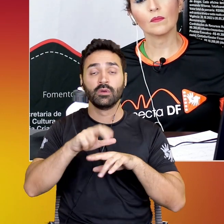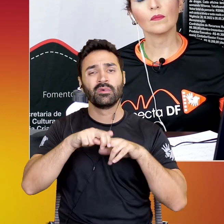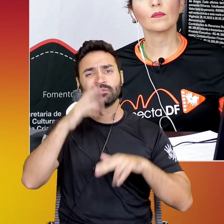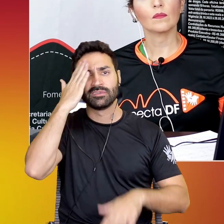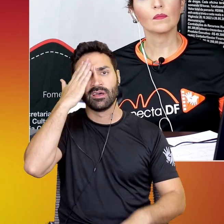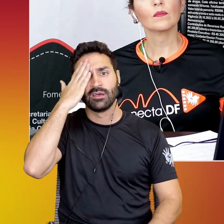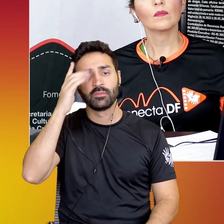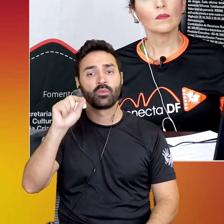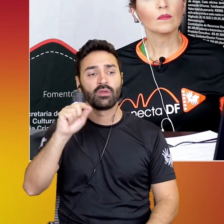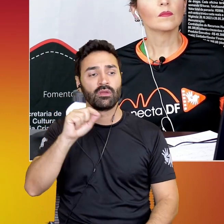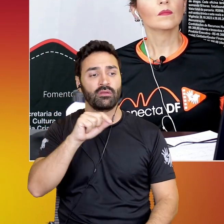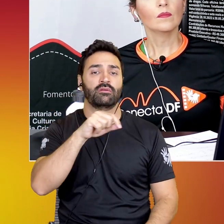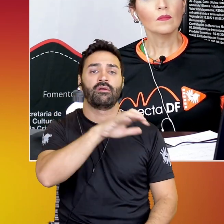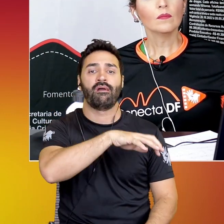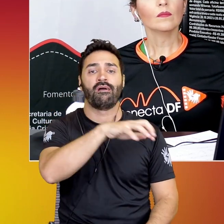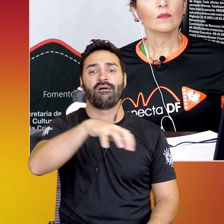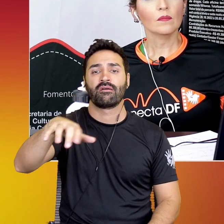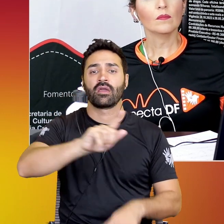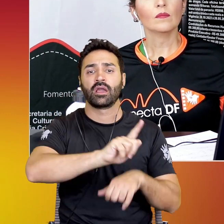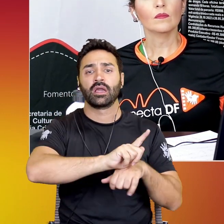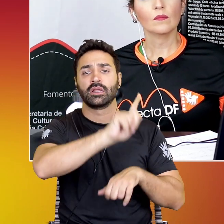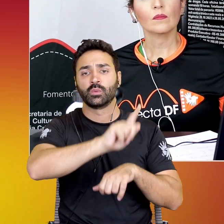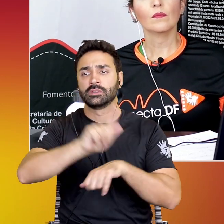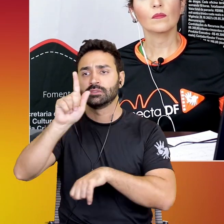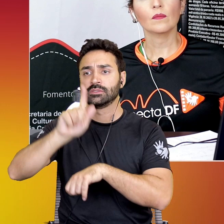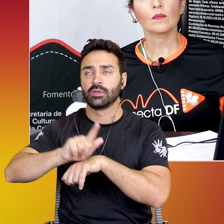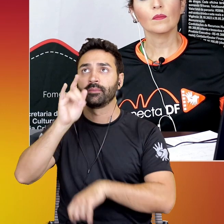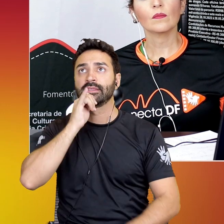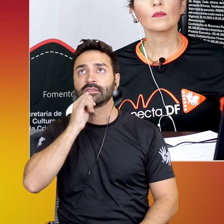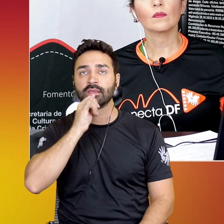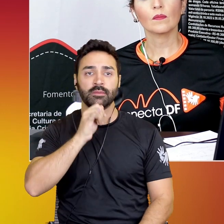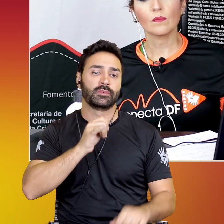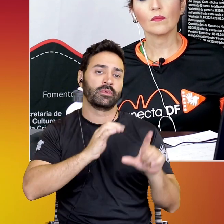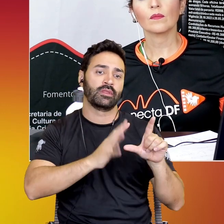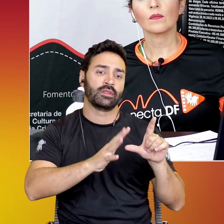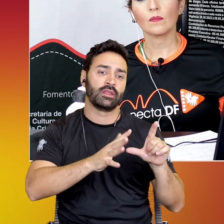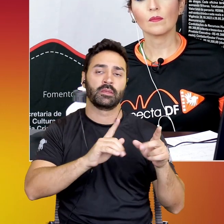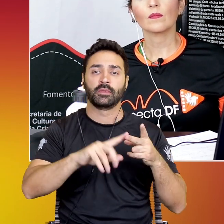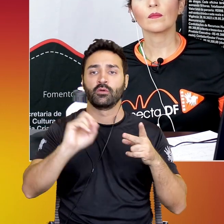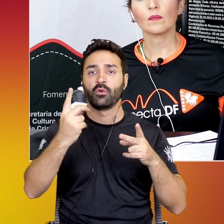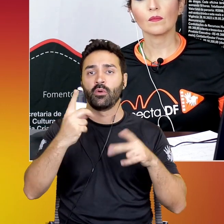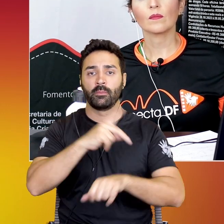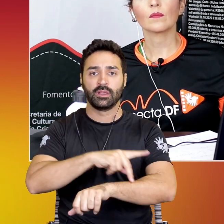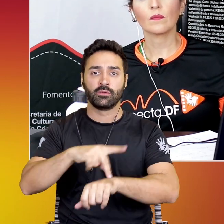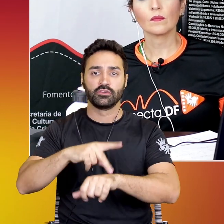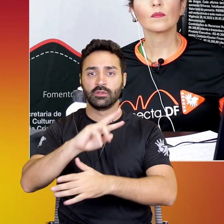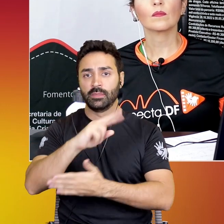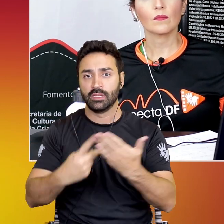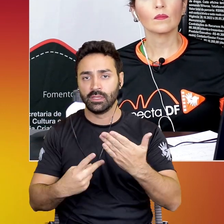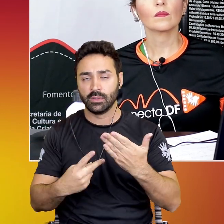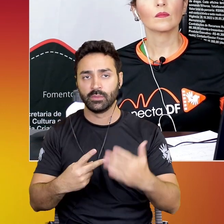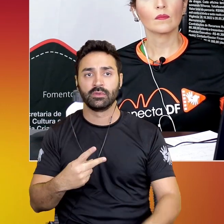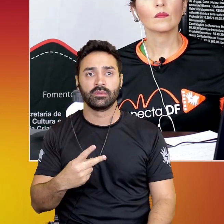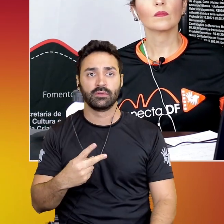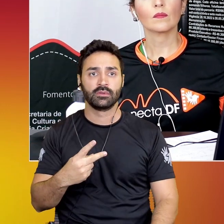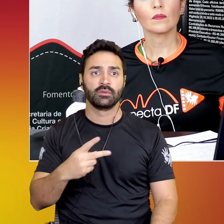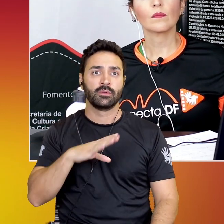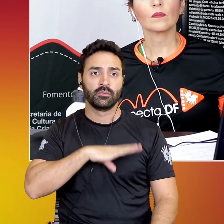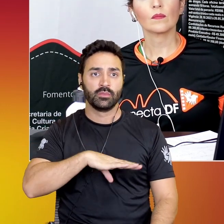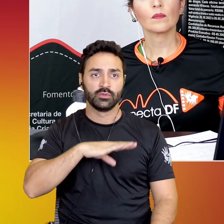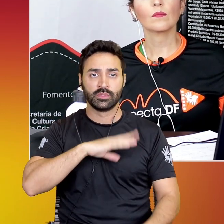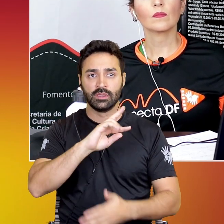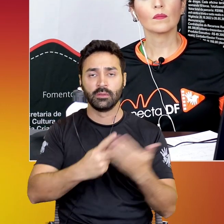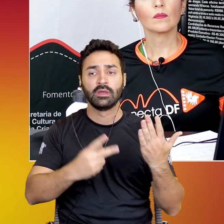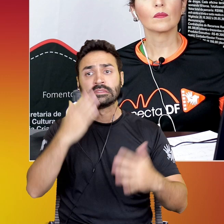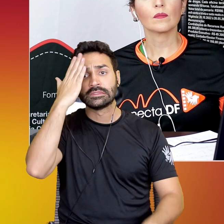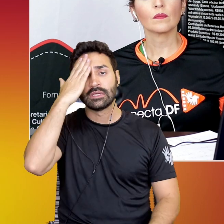demais graduações que não sejam, por exemplo, letras libras ou pedagogia bilíngue, no meu caso, português libras, a gente sabe